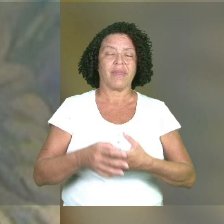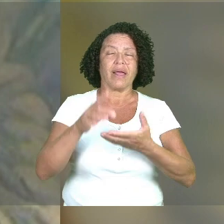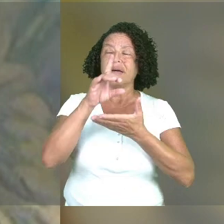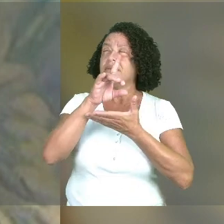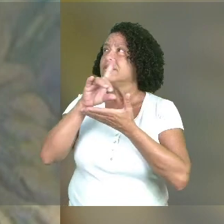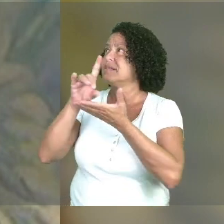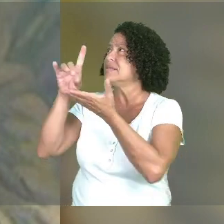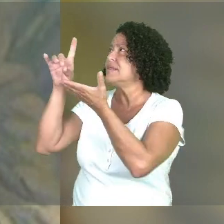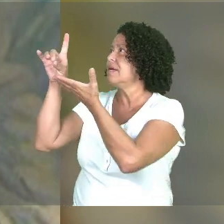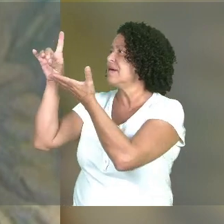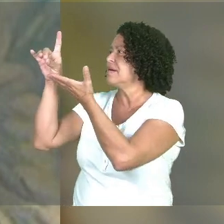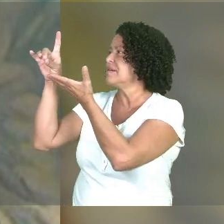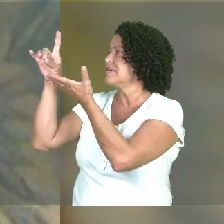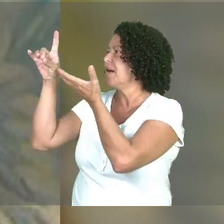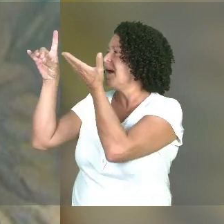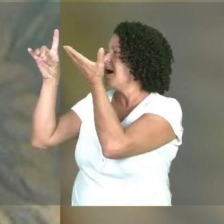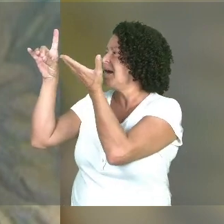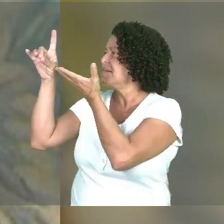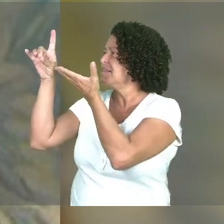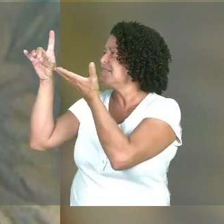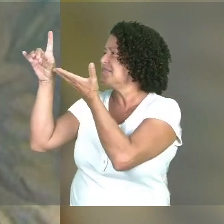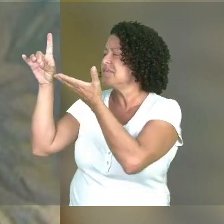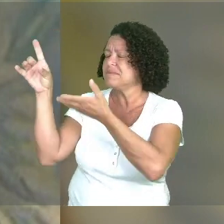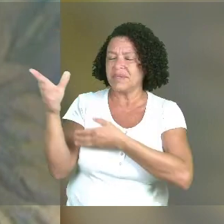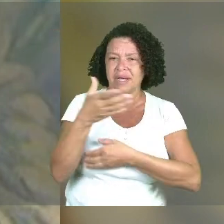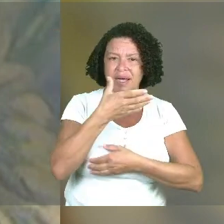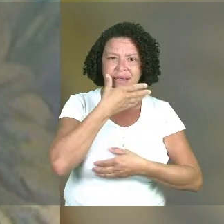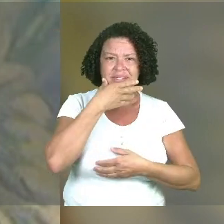Deus, nosso Pai,